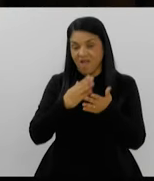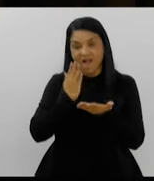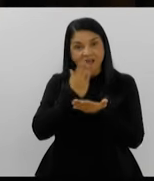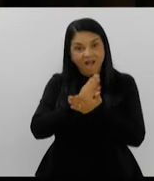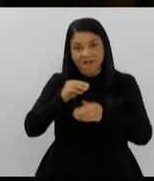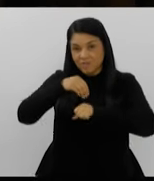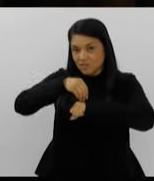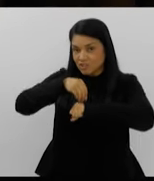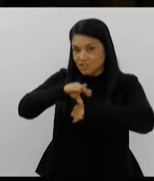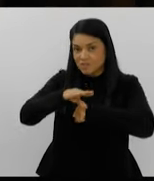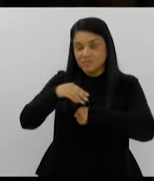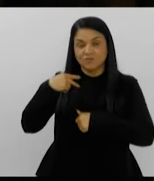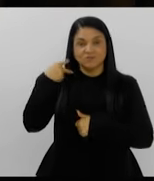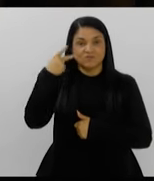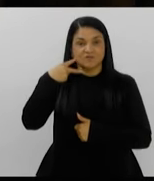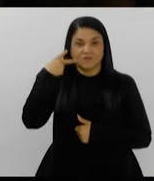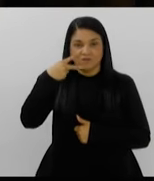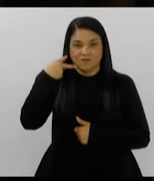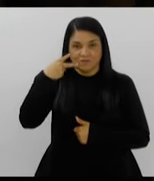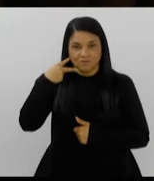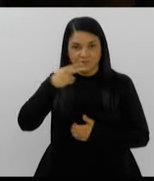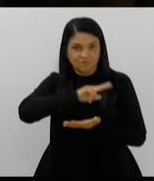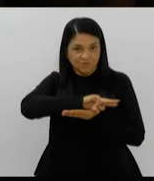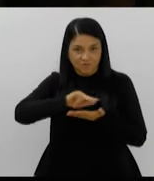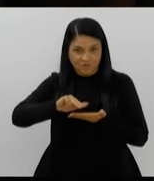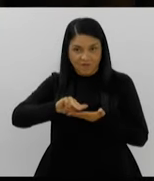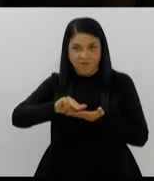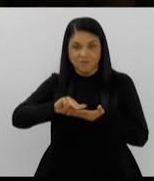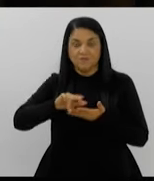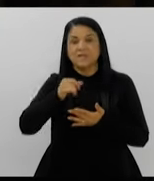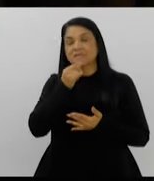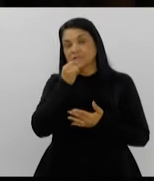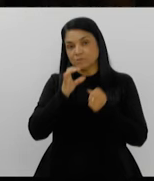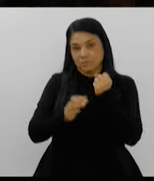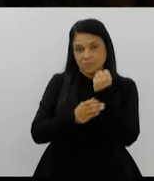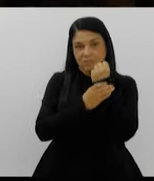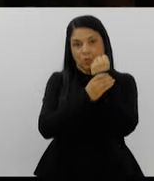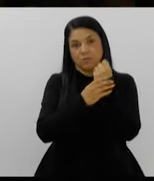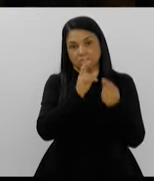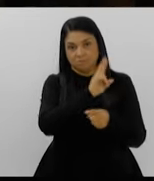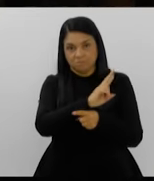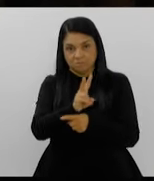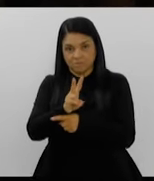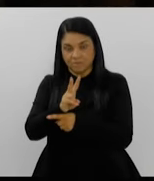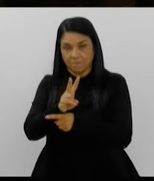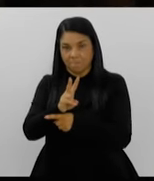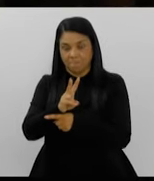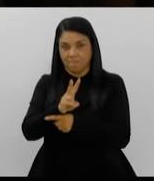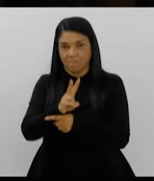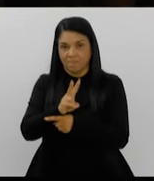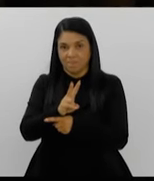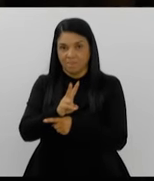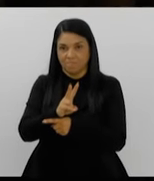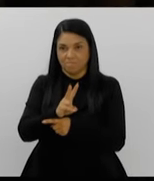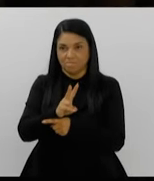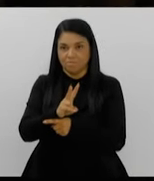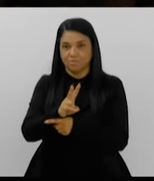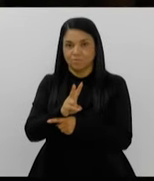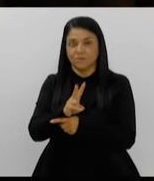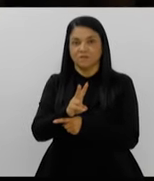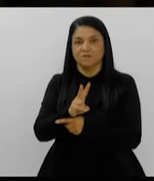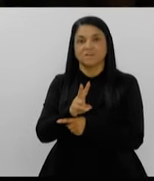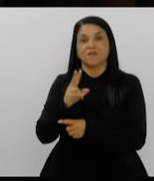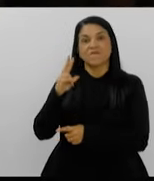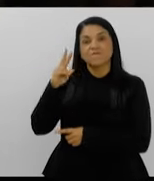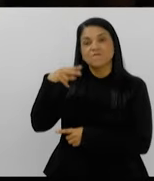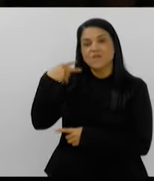que muitos vereadores têm no Segurança Presente, por exemplo, loteado para deputado, para